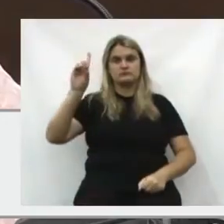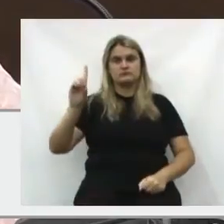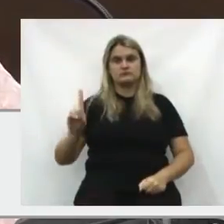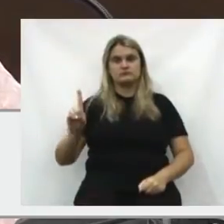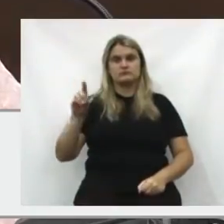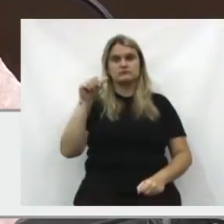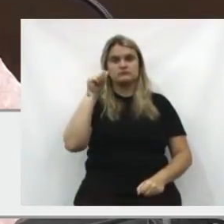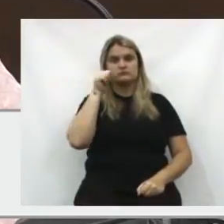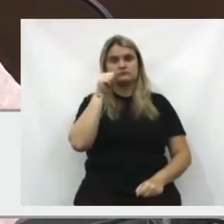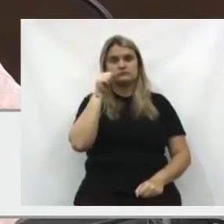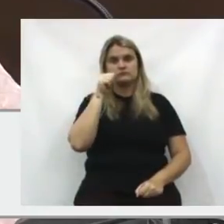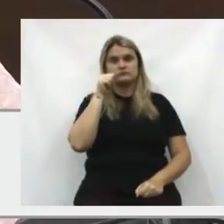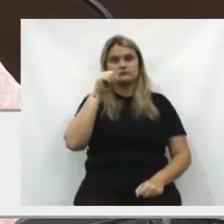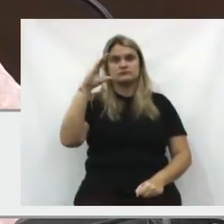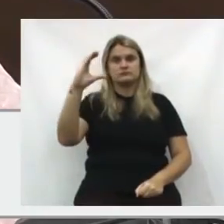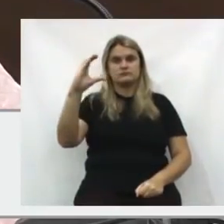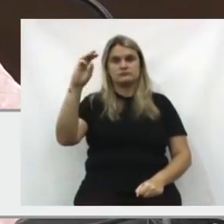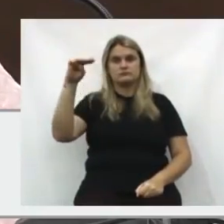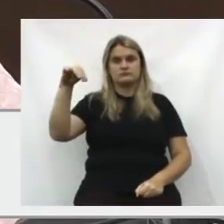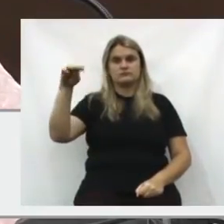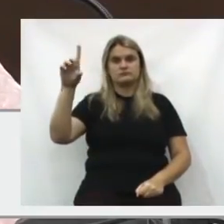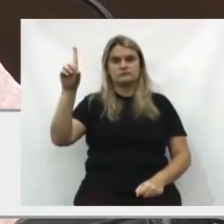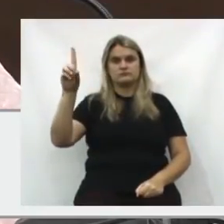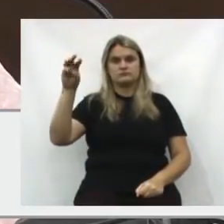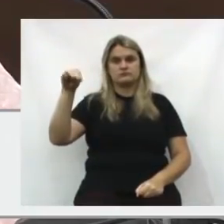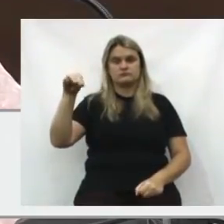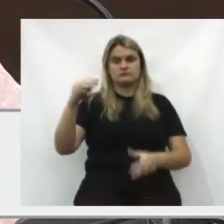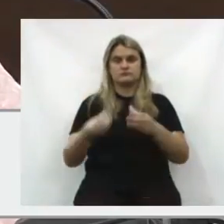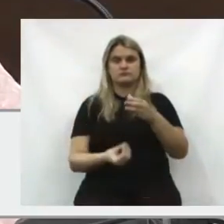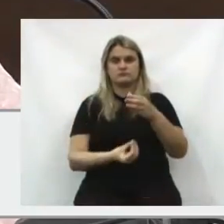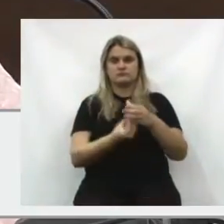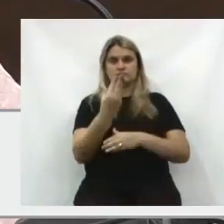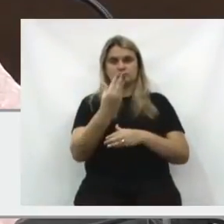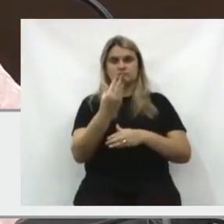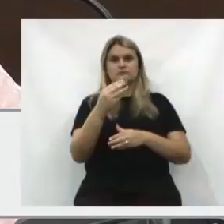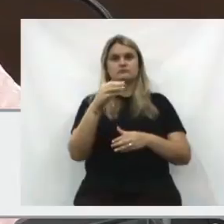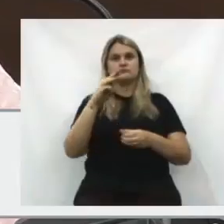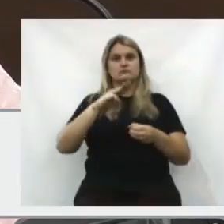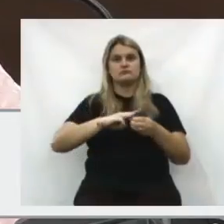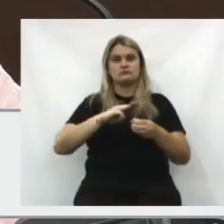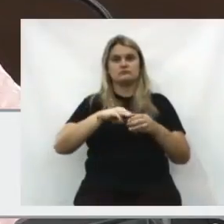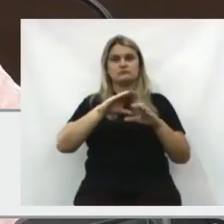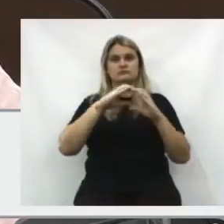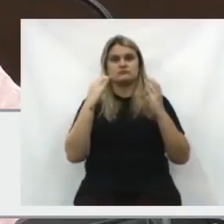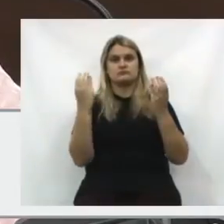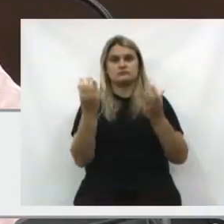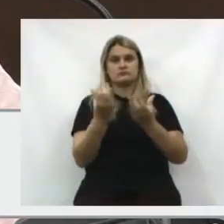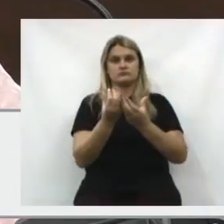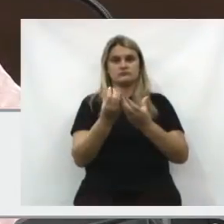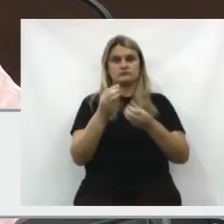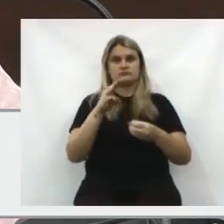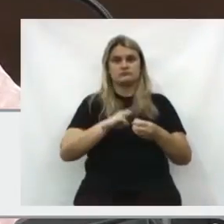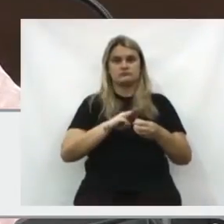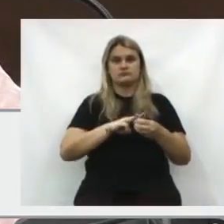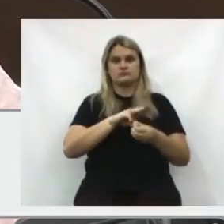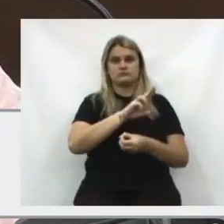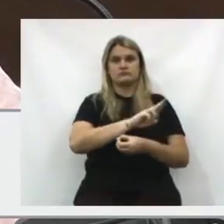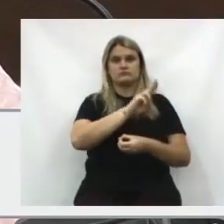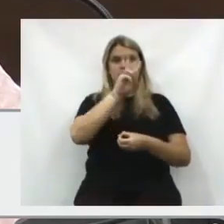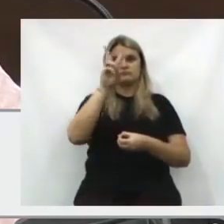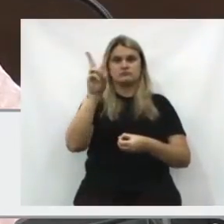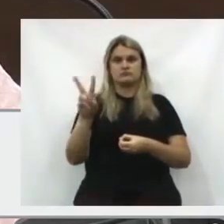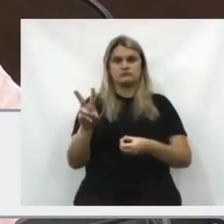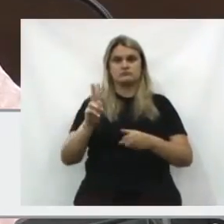Municipal dos Direitos da Mulher, CMDM, criação do Fundo Municipal e Conferência